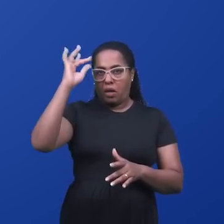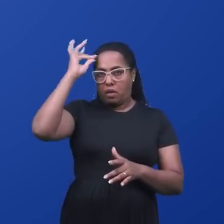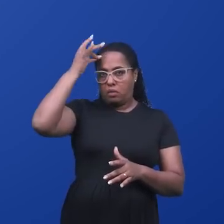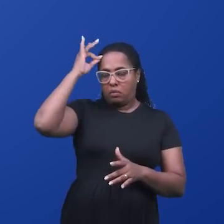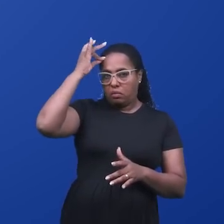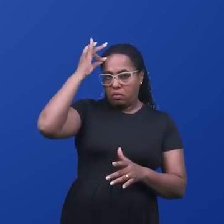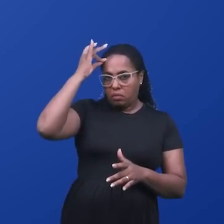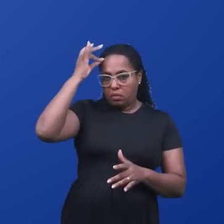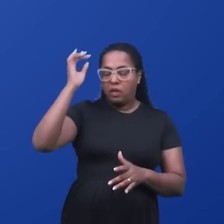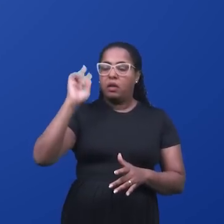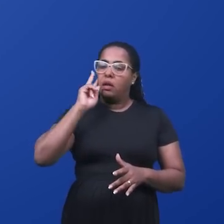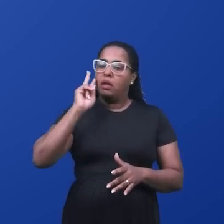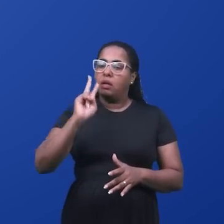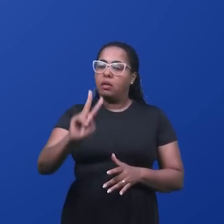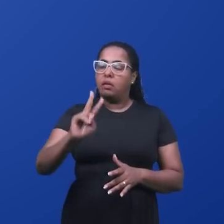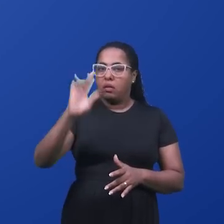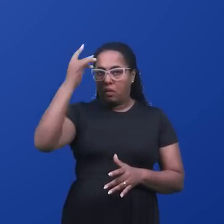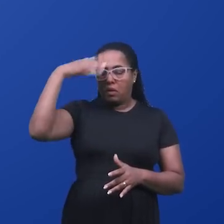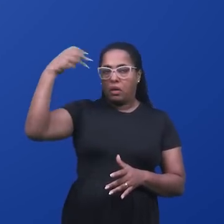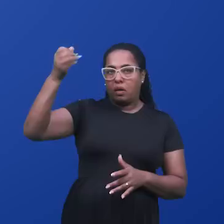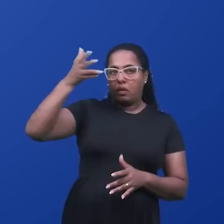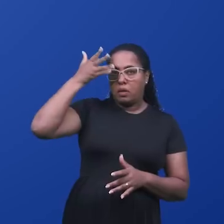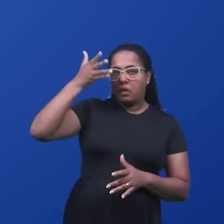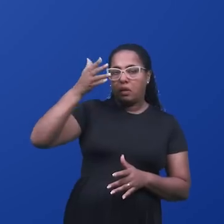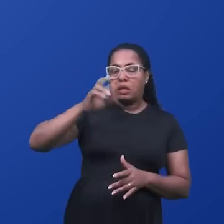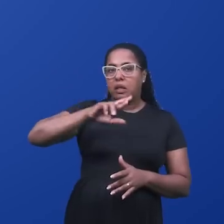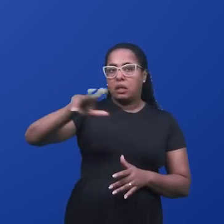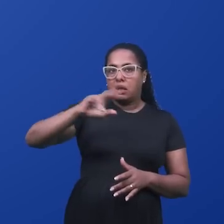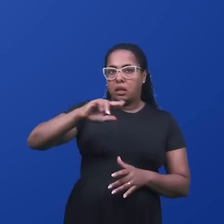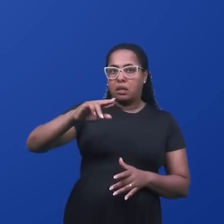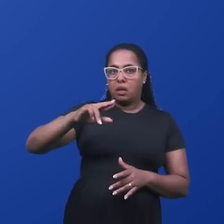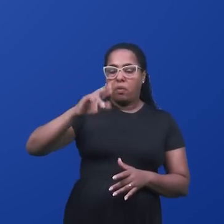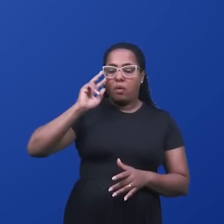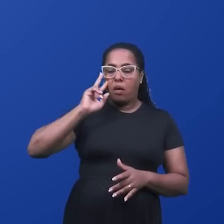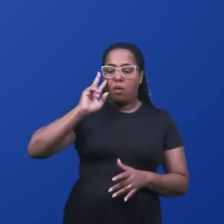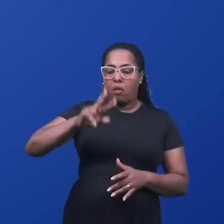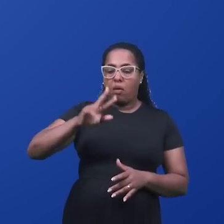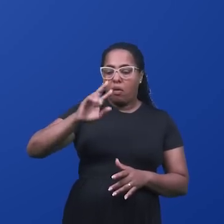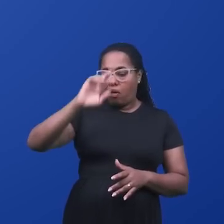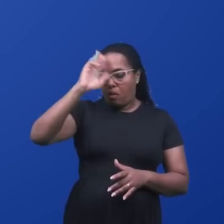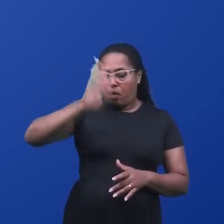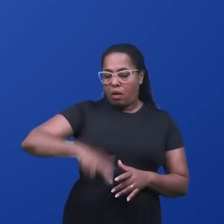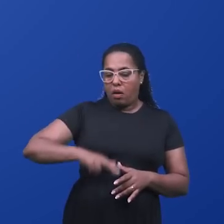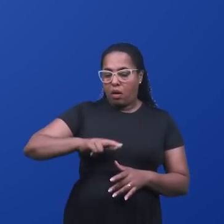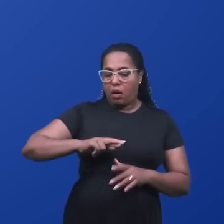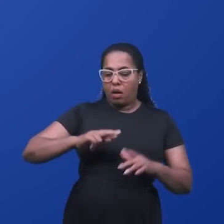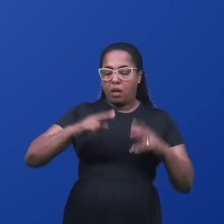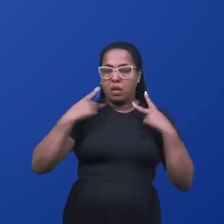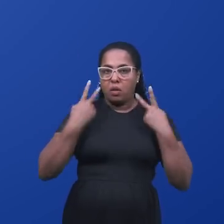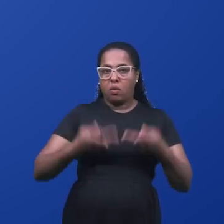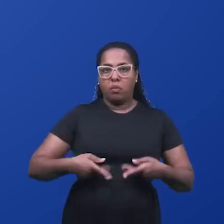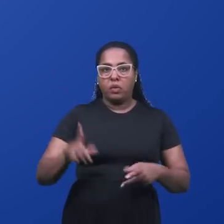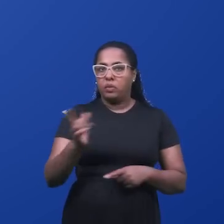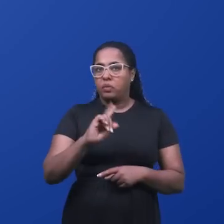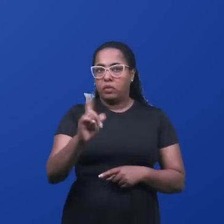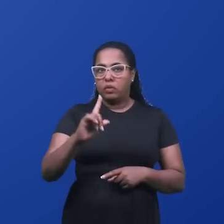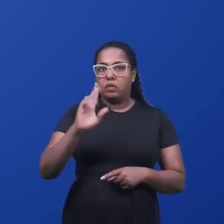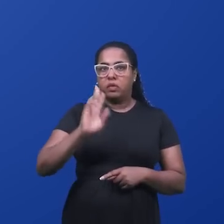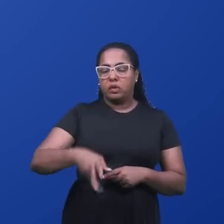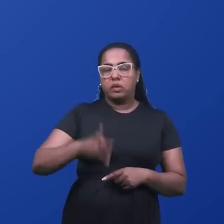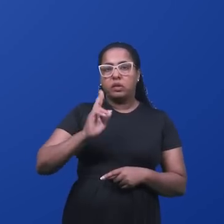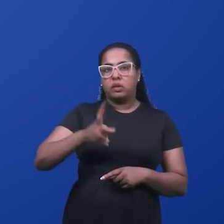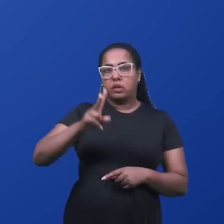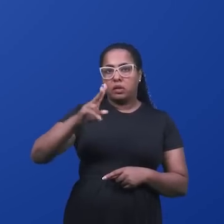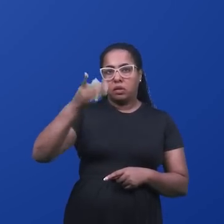espiritual. Ela olha com o olhar da revelação, e não com o olhar da razão ou com o olhar da carne, mas sempre com o olhar